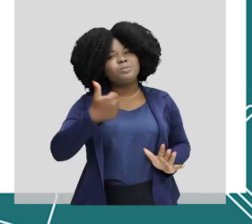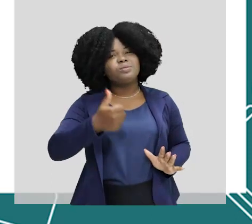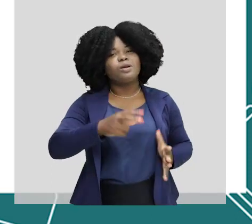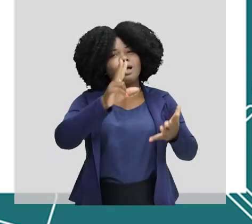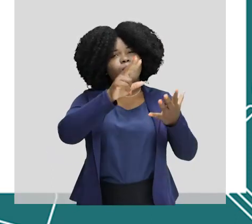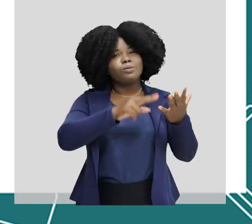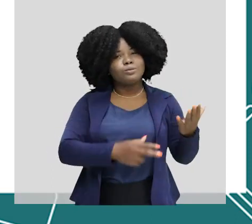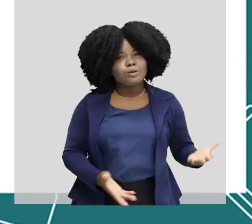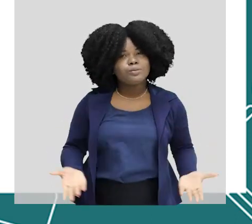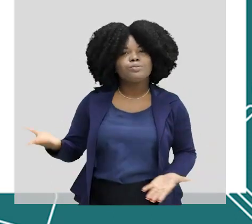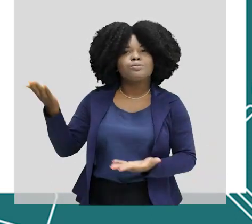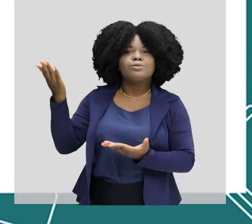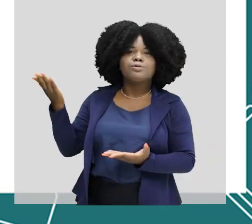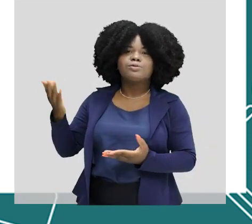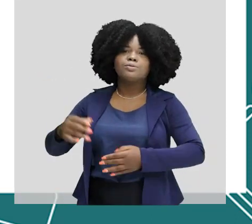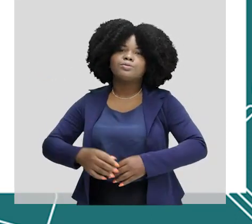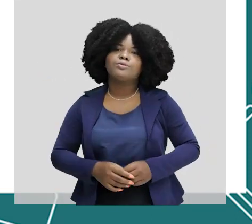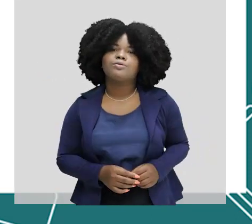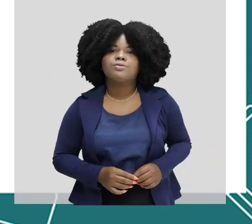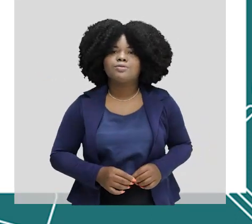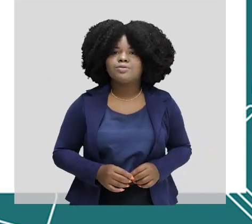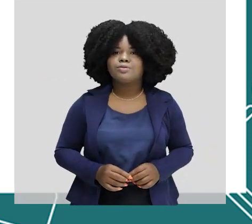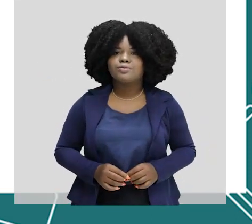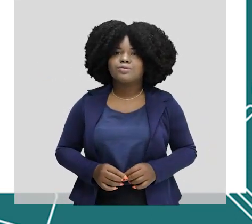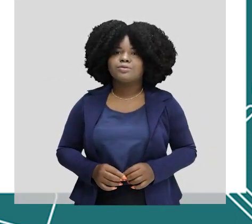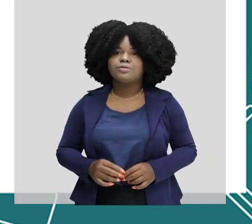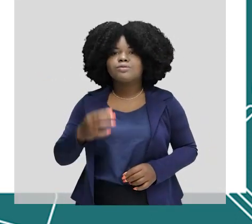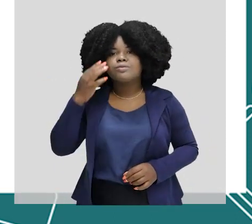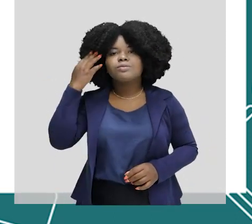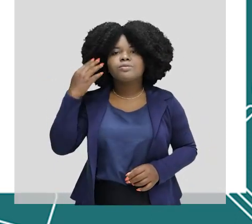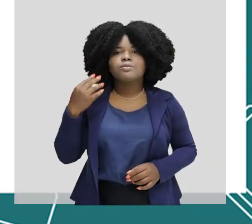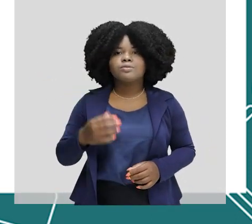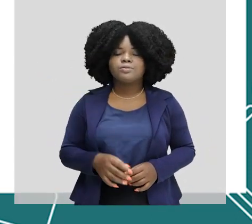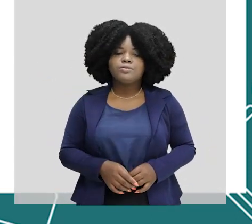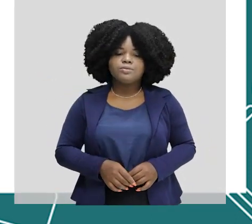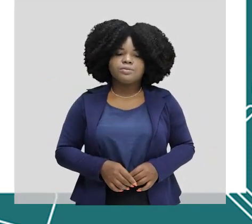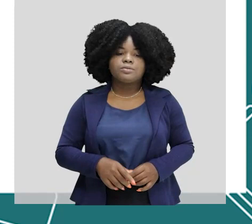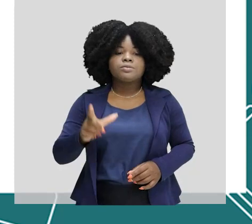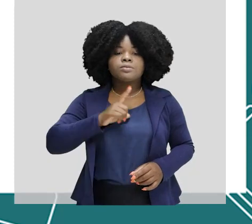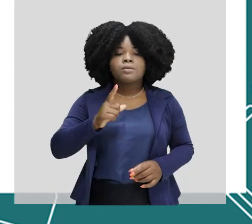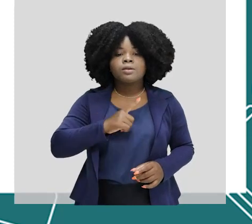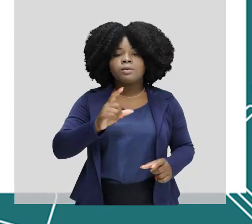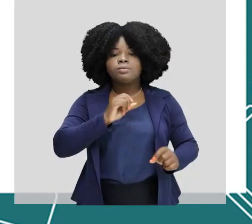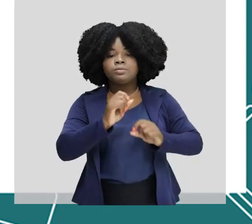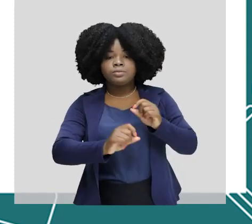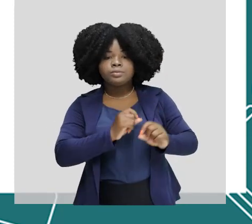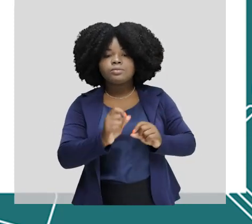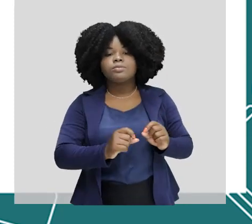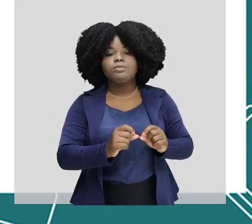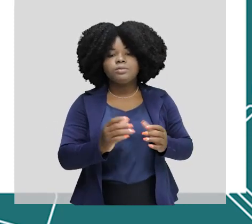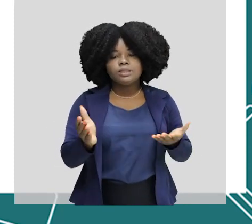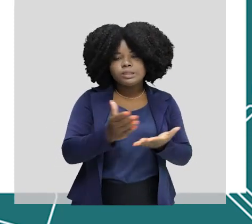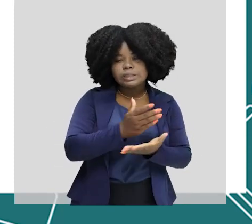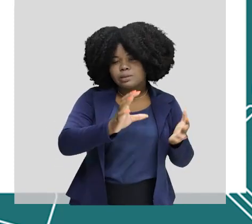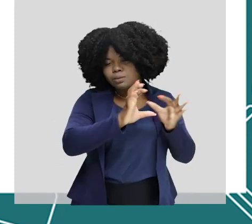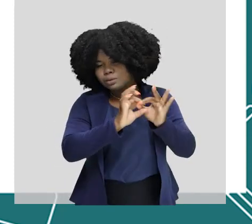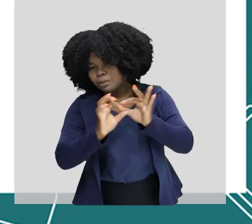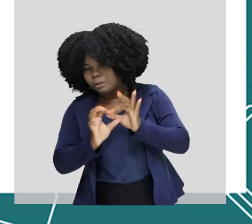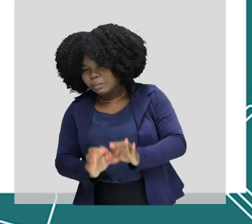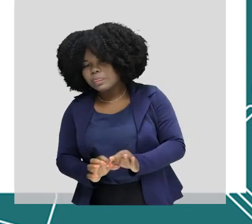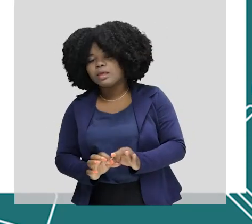começarmos. The Present Perfect Continuous também é chamado, em alguns contextos, de Present Perfect